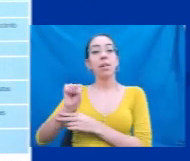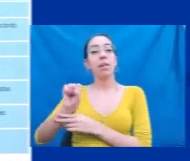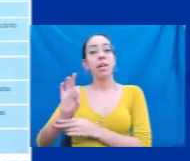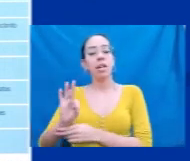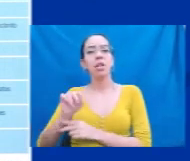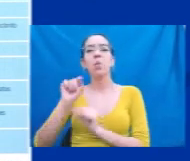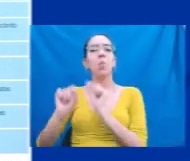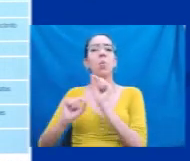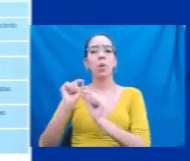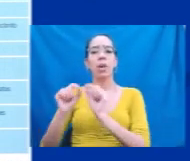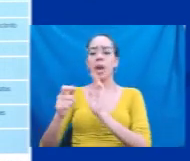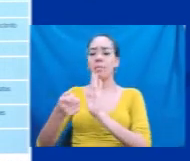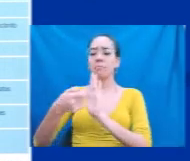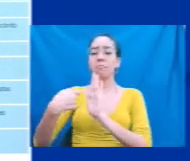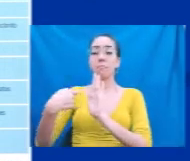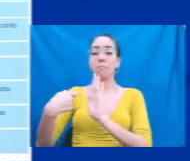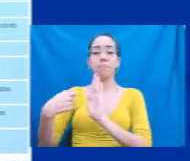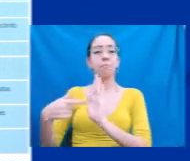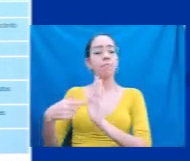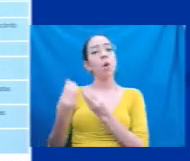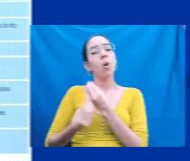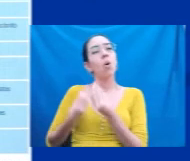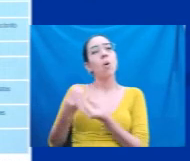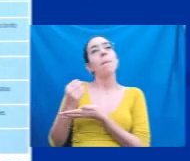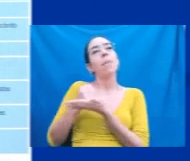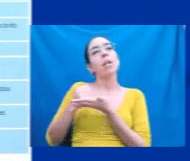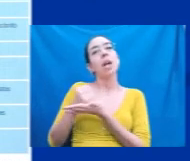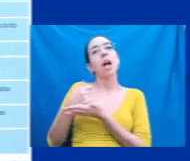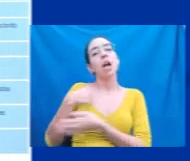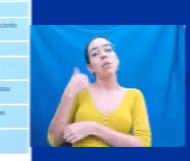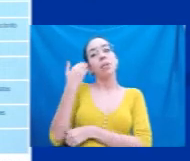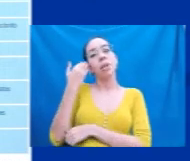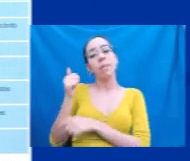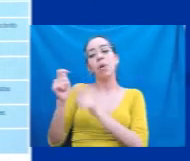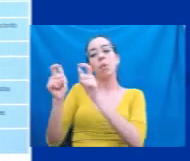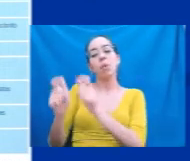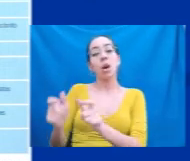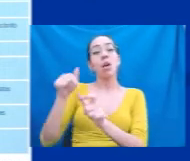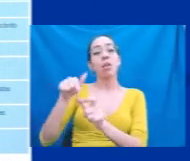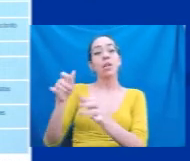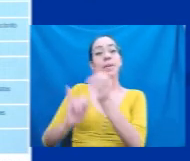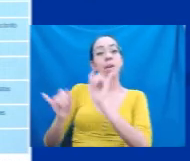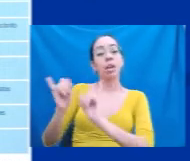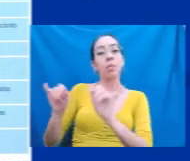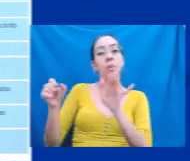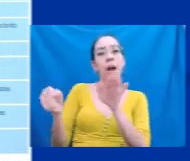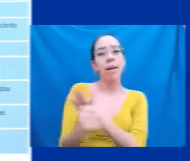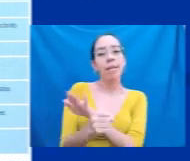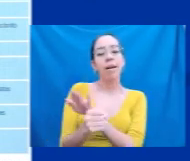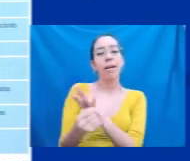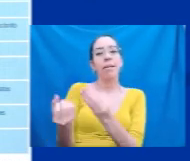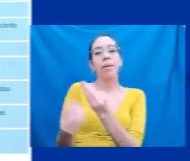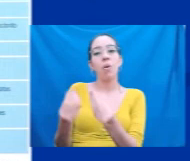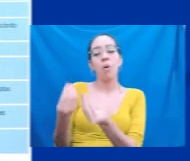para saber se esse local em que esses reagentes estão armazenados, eles estão atendendo aí aos critérios, é uma